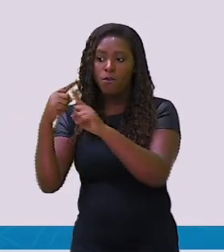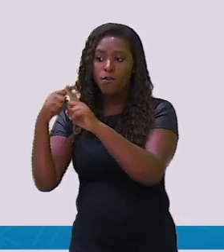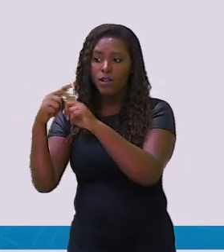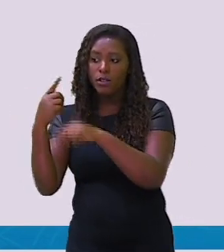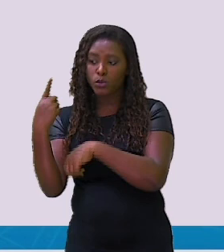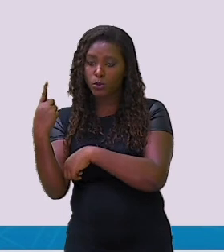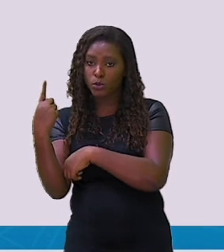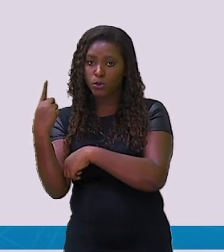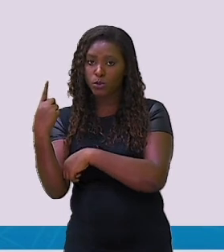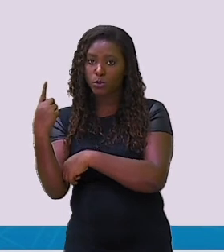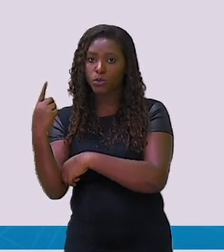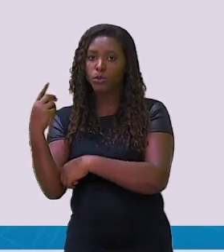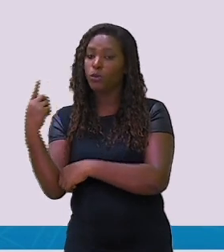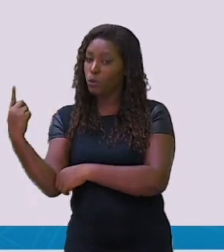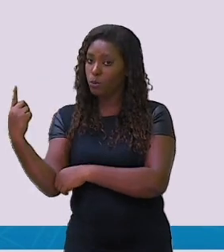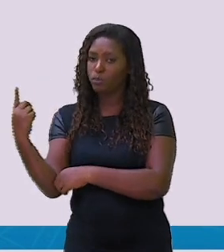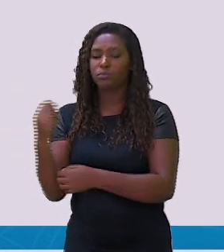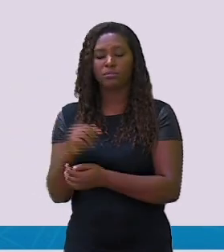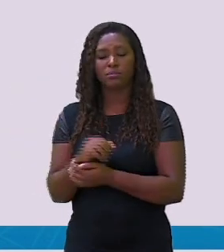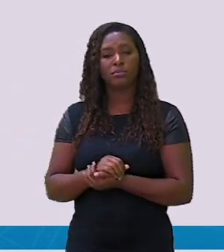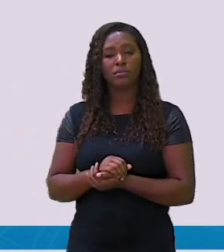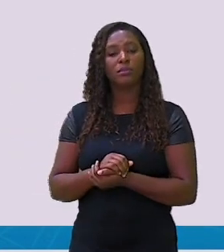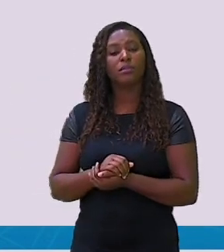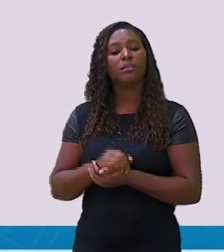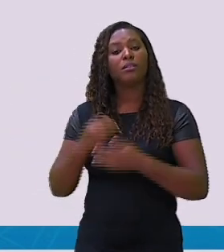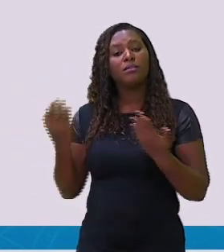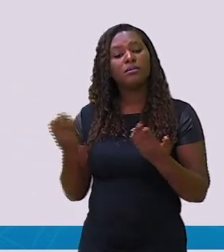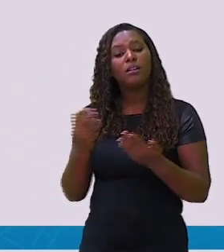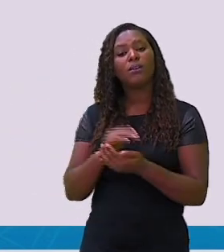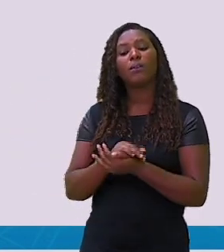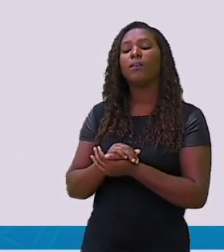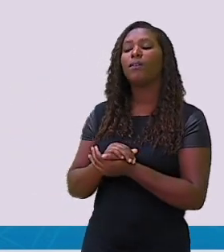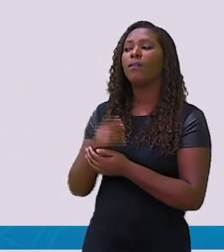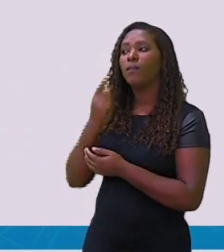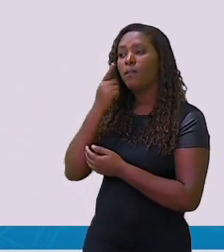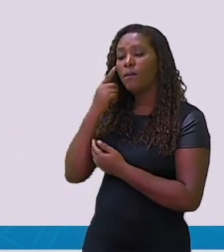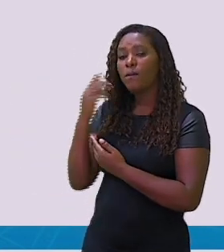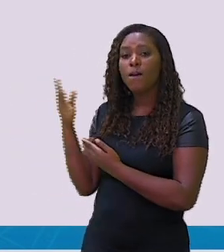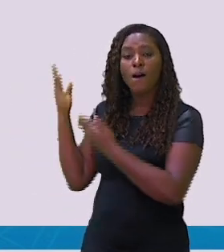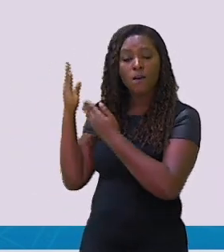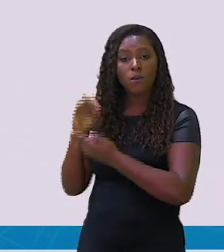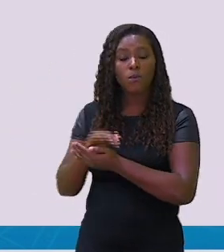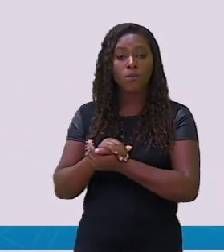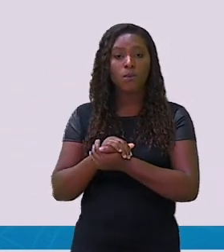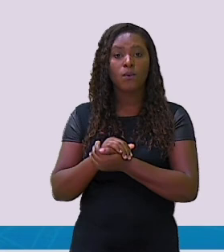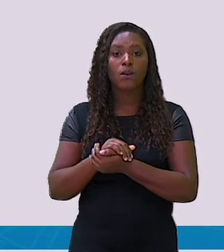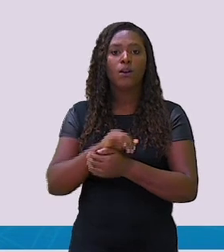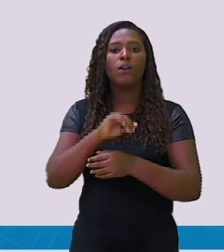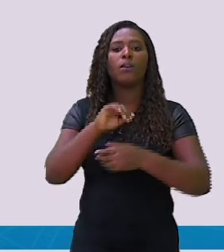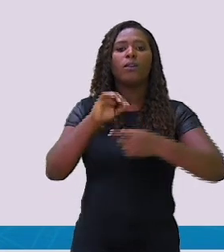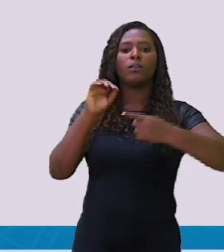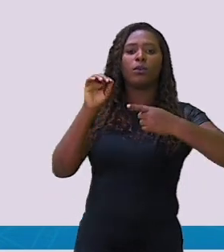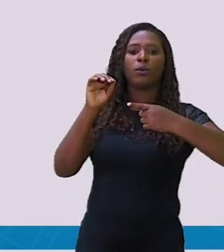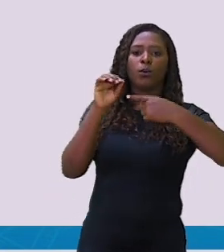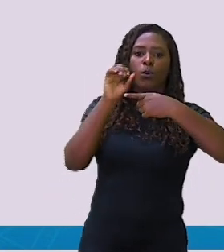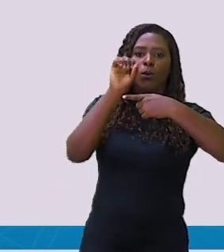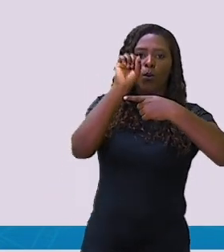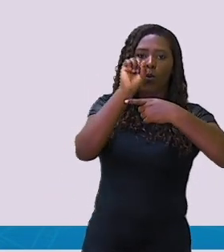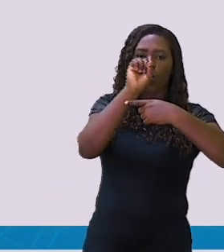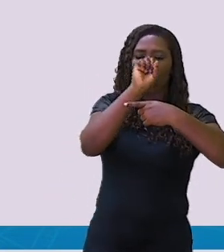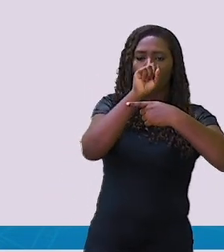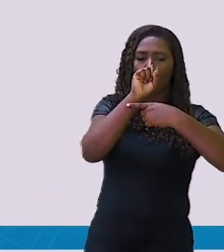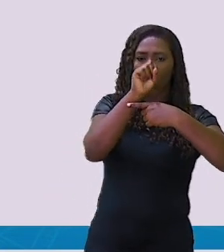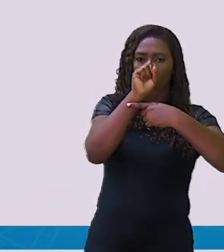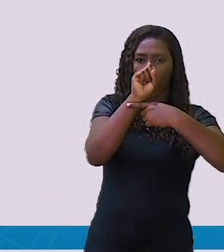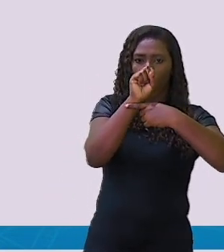X1 Então olha aqui vai ficar oito o denominador hoje é igual eu